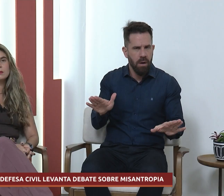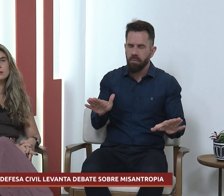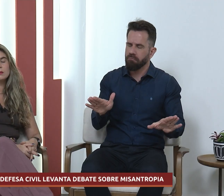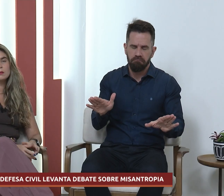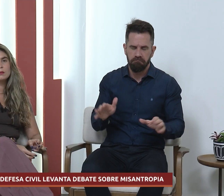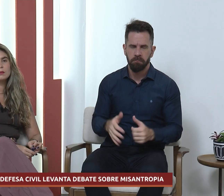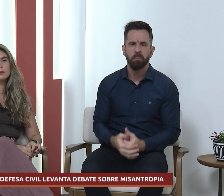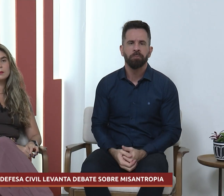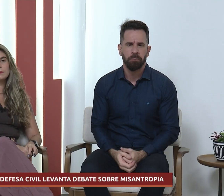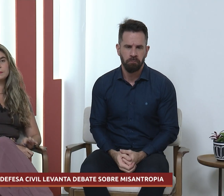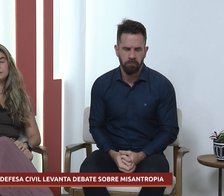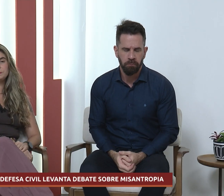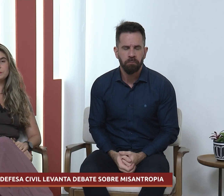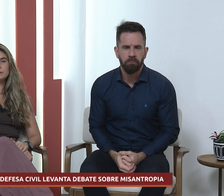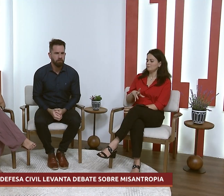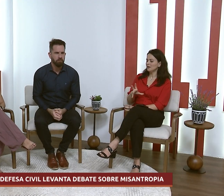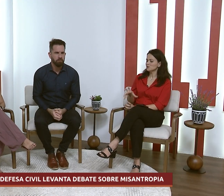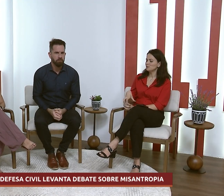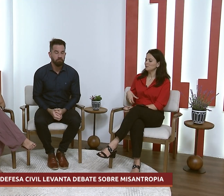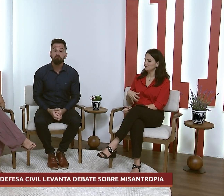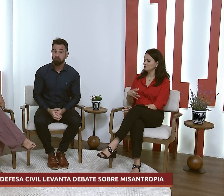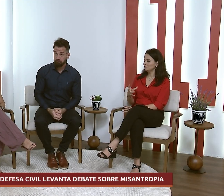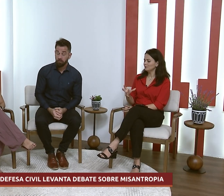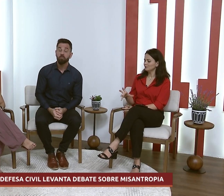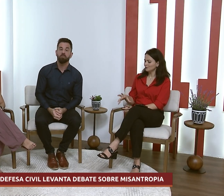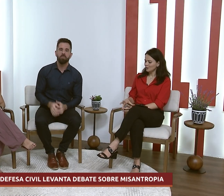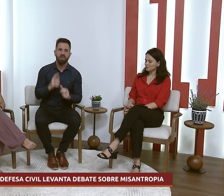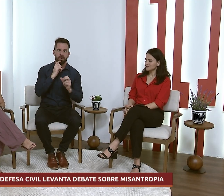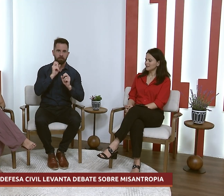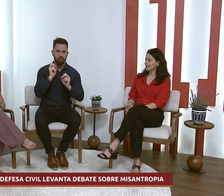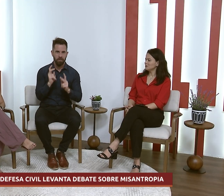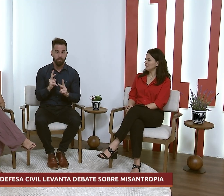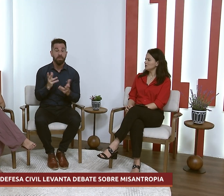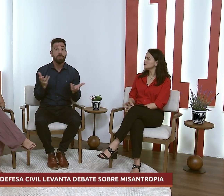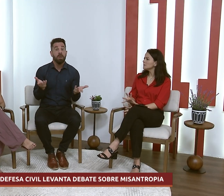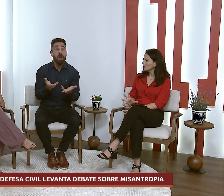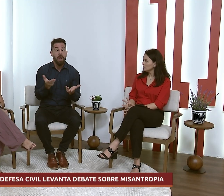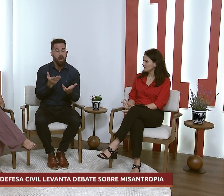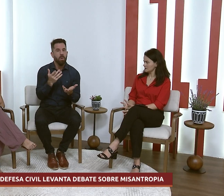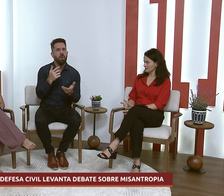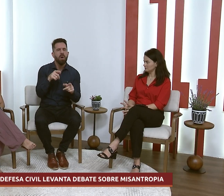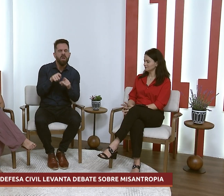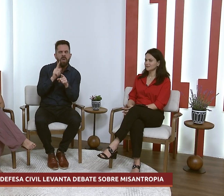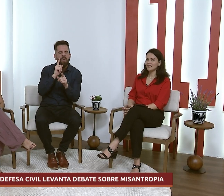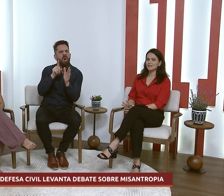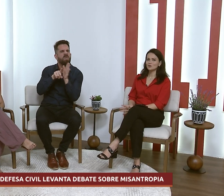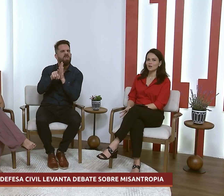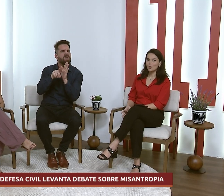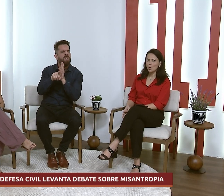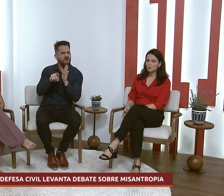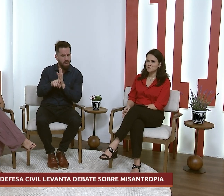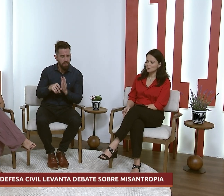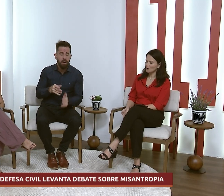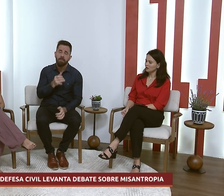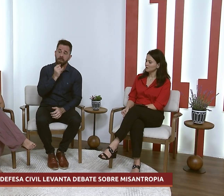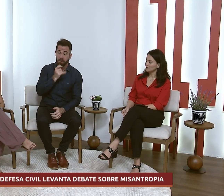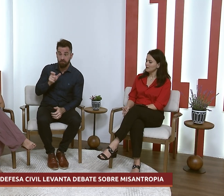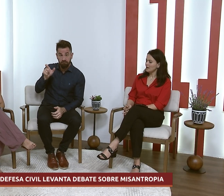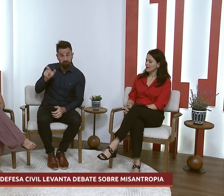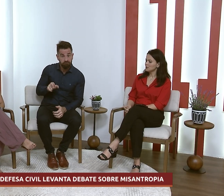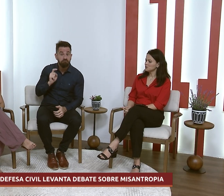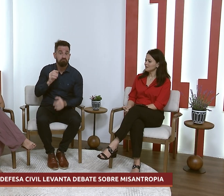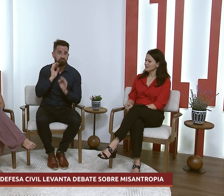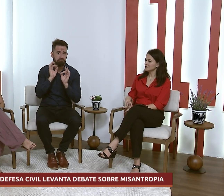pessoas. Bom, agora a gente parte para um cenário mais de especulação. A senhora, como